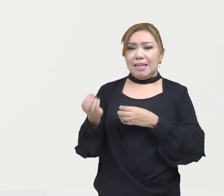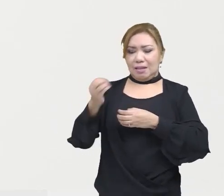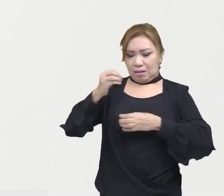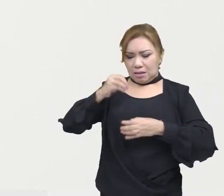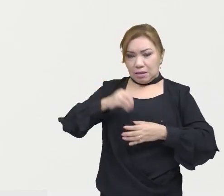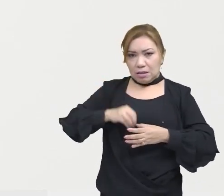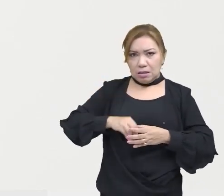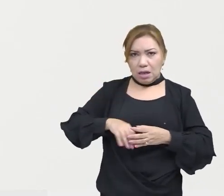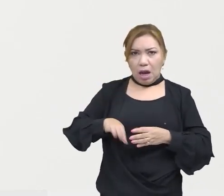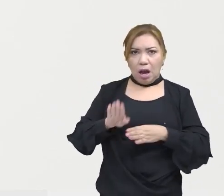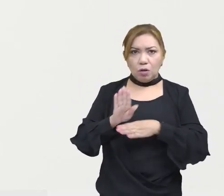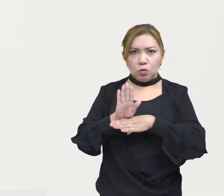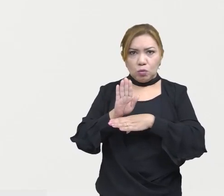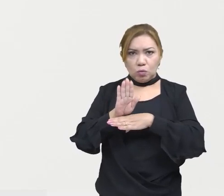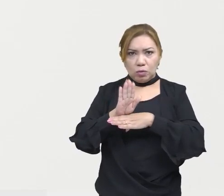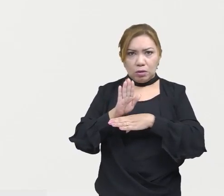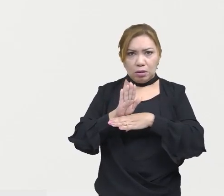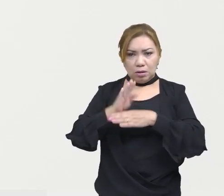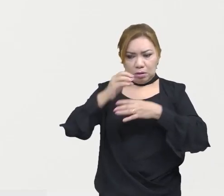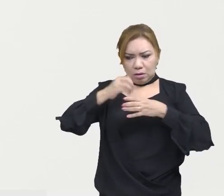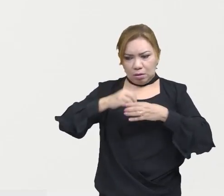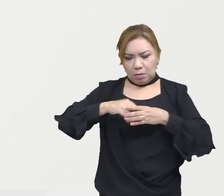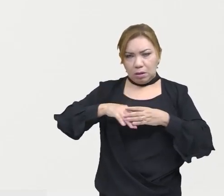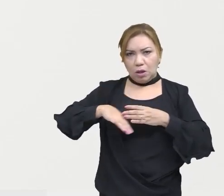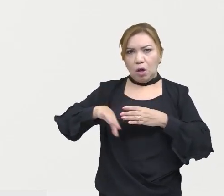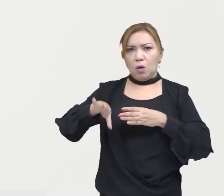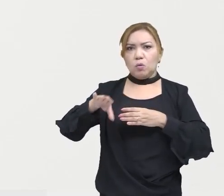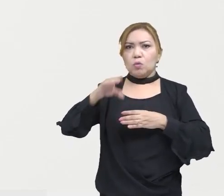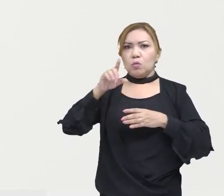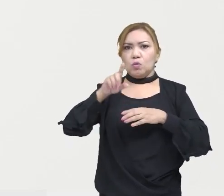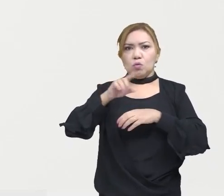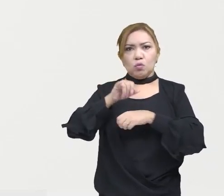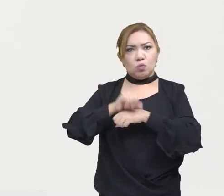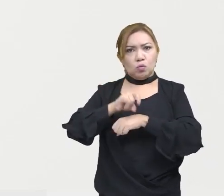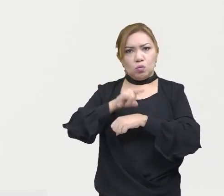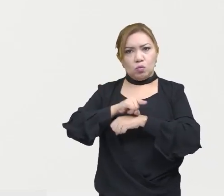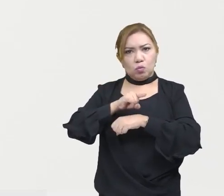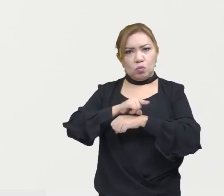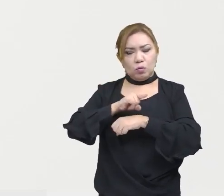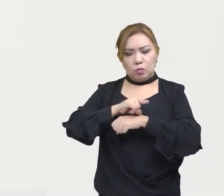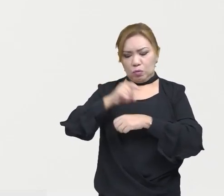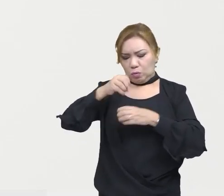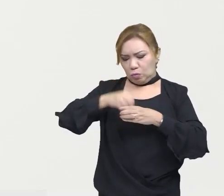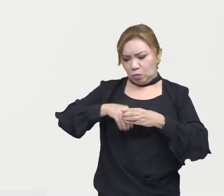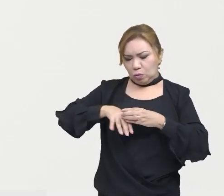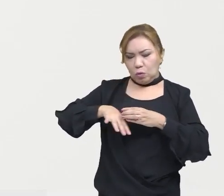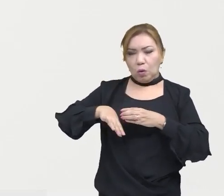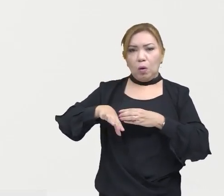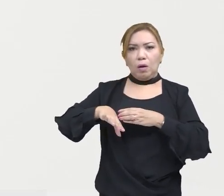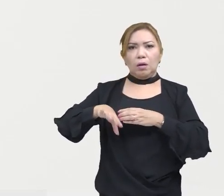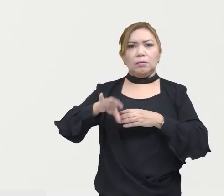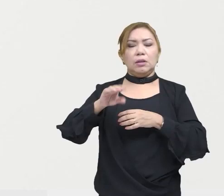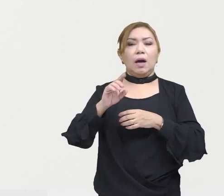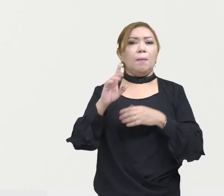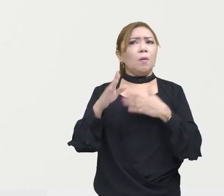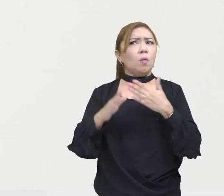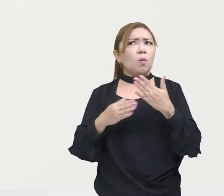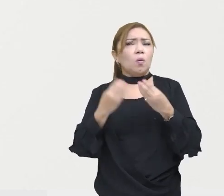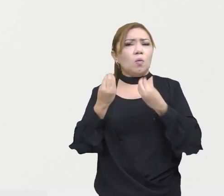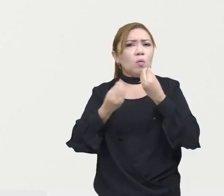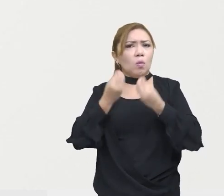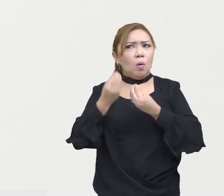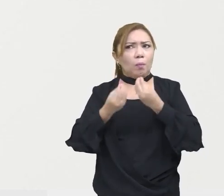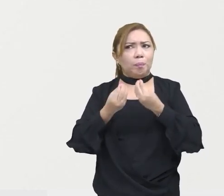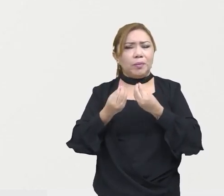e devolvem ao sangue o que poderá ser aproveitado. Então, o rim, ele funciona como